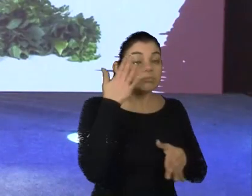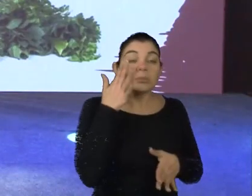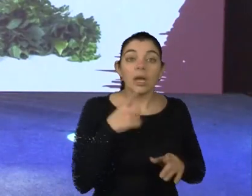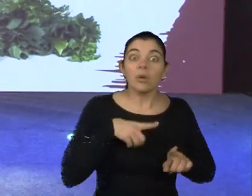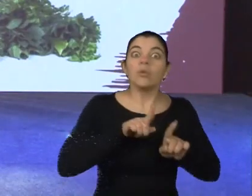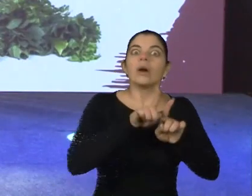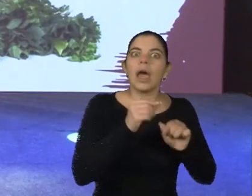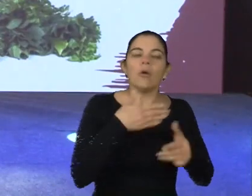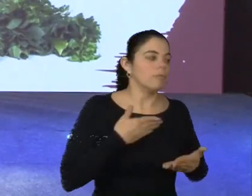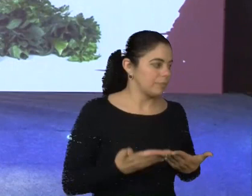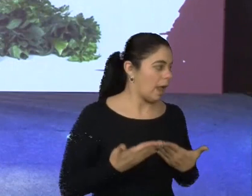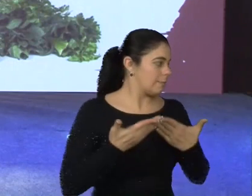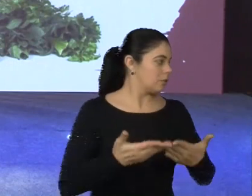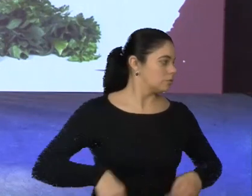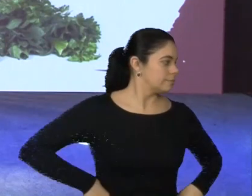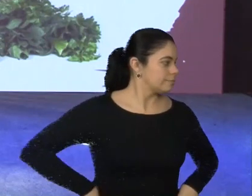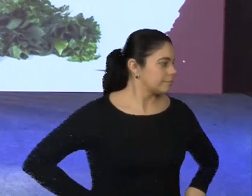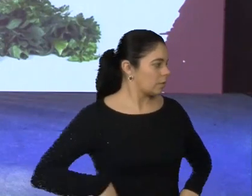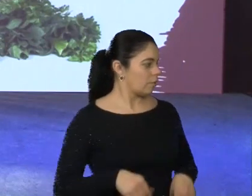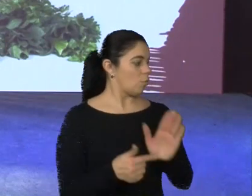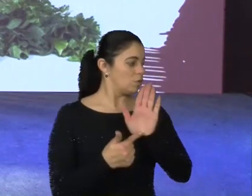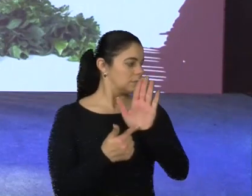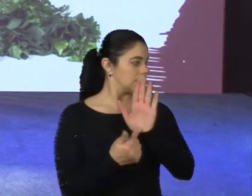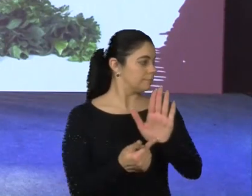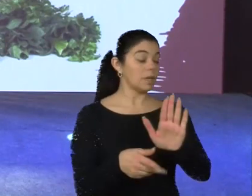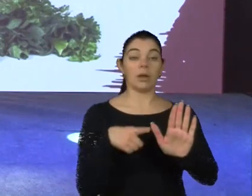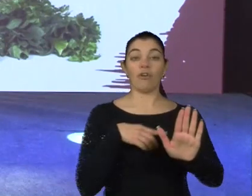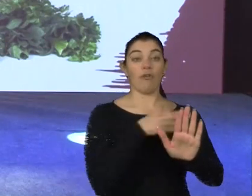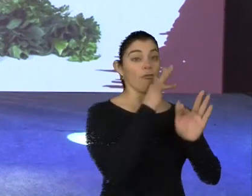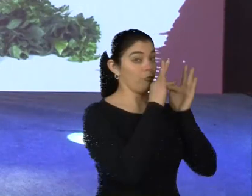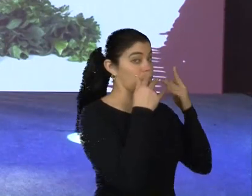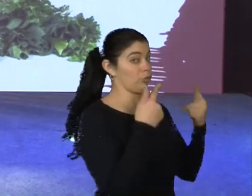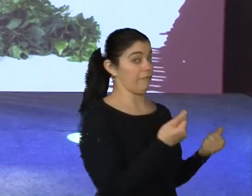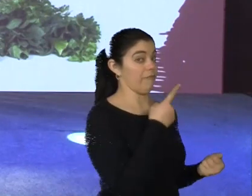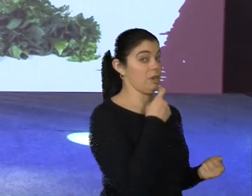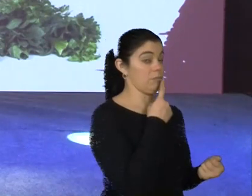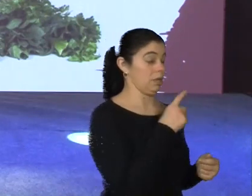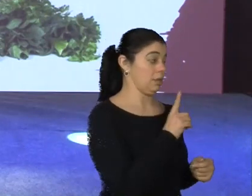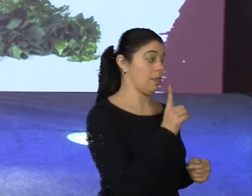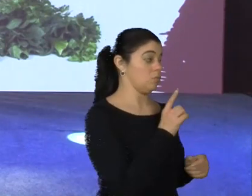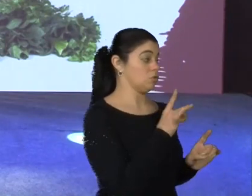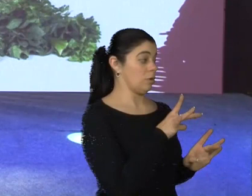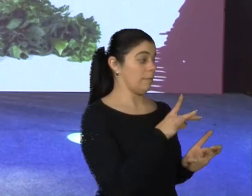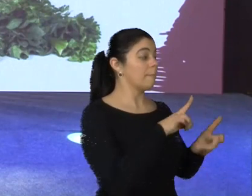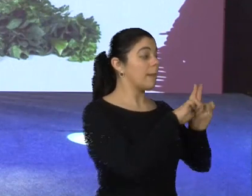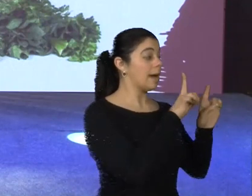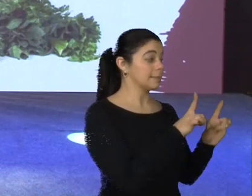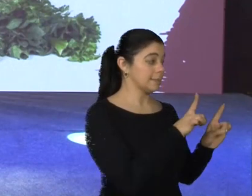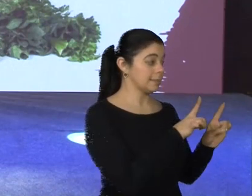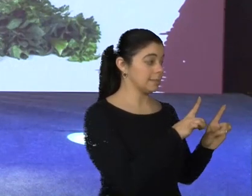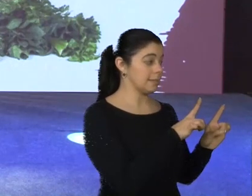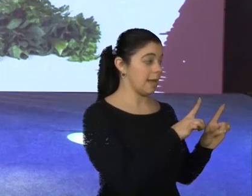alguns alimentos para ilustrar. Frutas vermelhas, não só frutas vermelhas, mas as